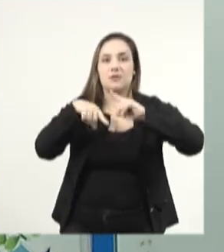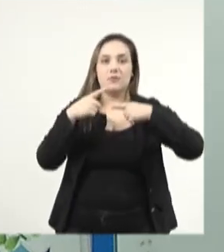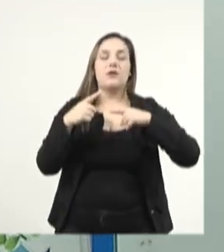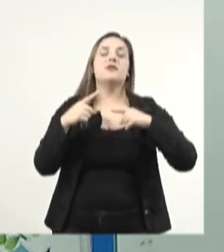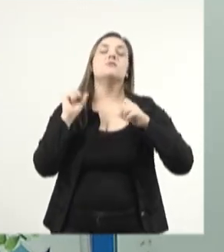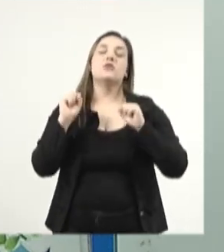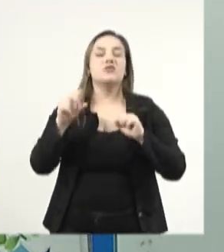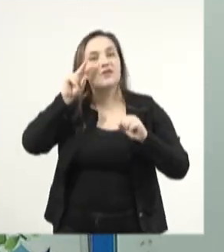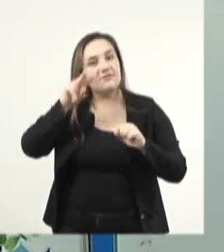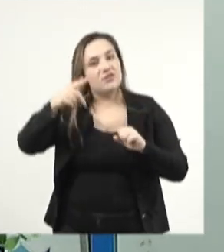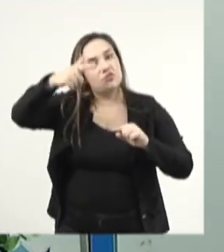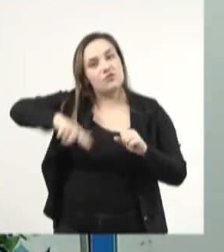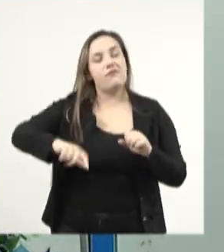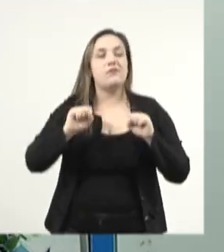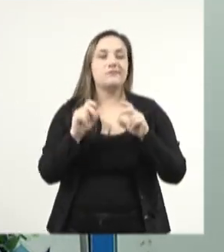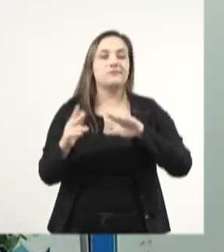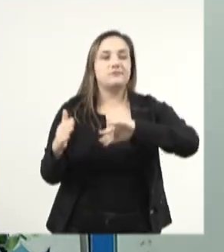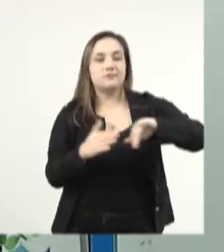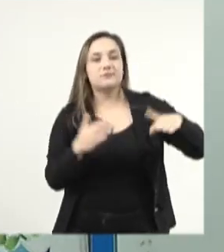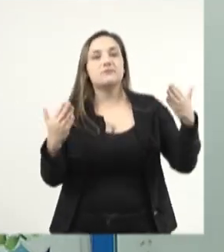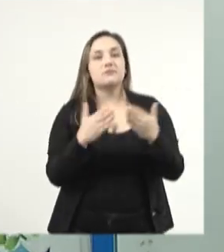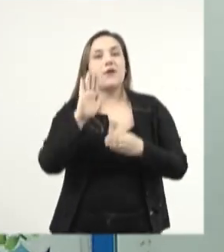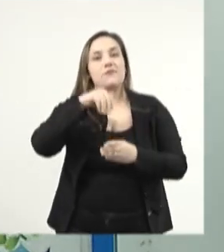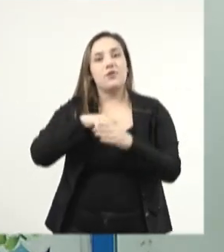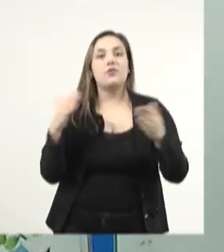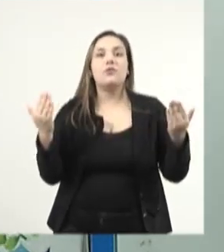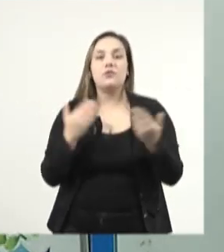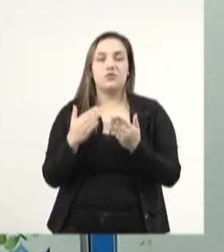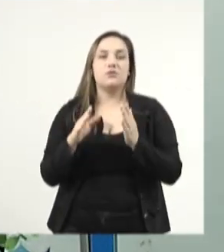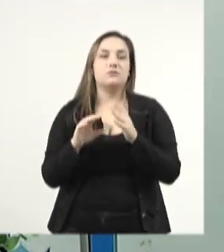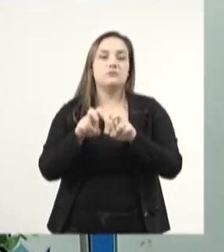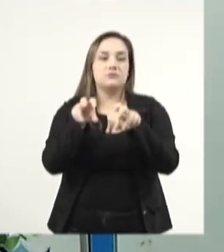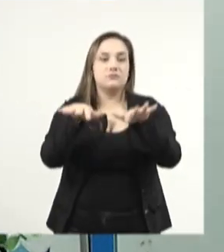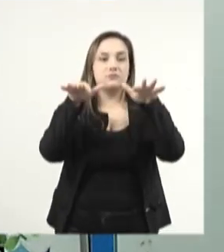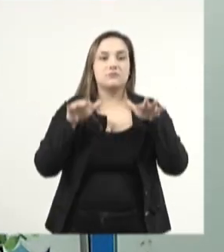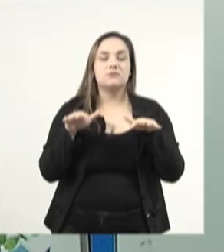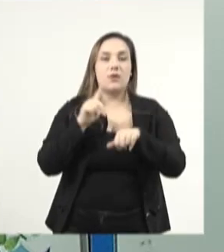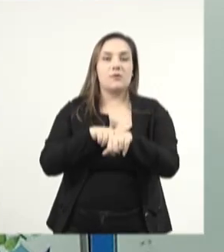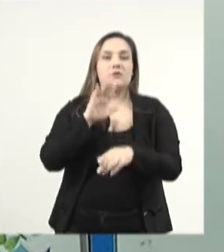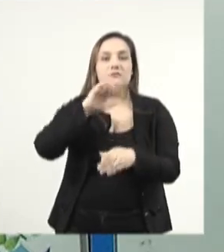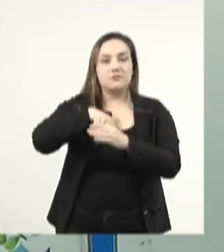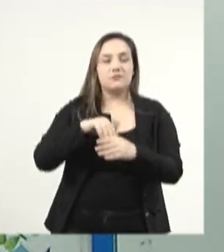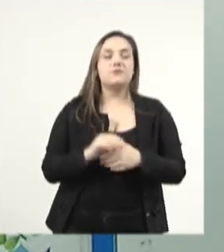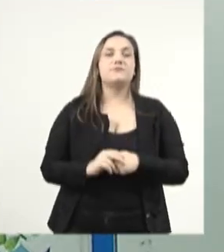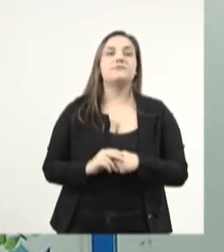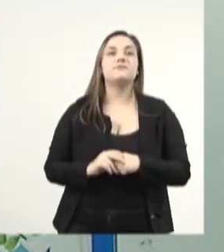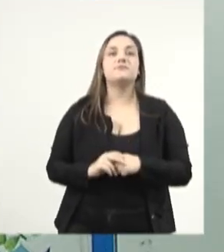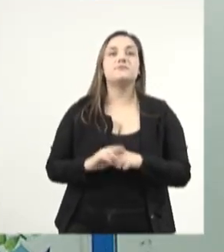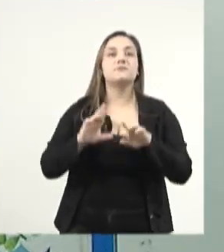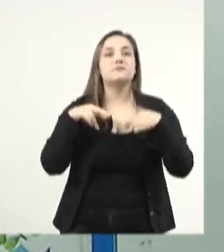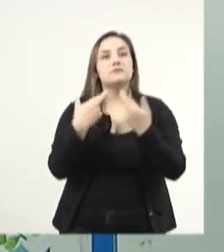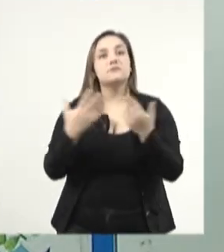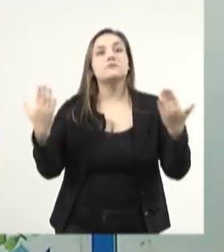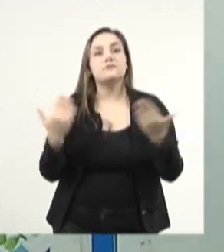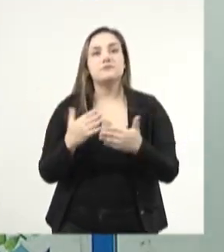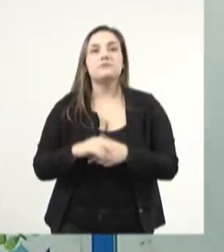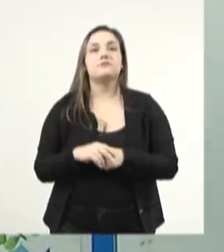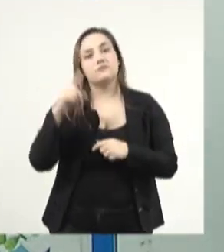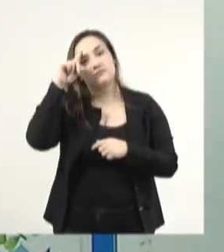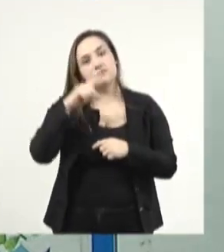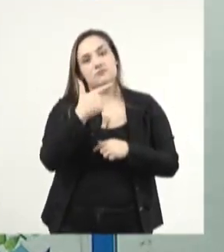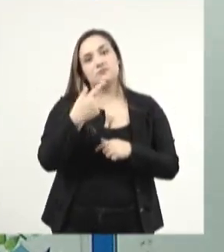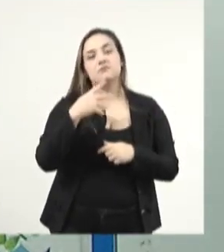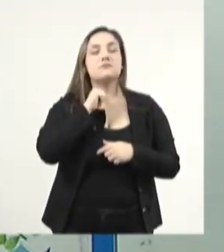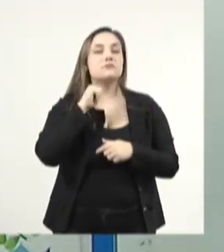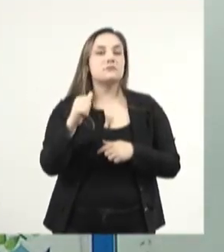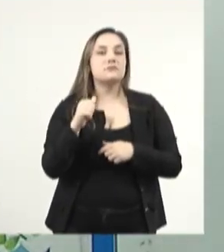longo da nossa programação. Vamos agora sim falar então das votações hoje no plenário durante a ordem do dia, na sessão de hoje, dia